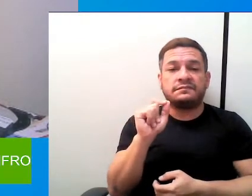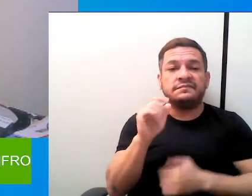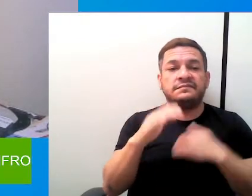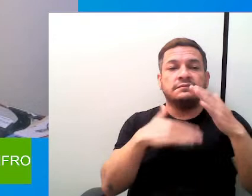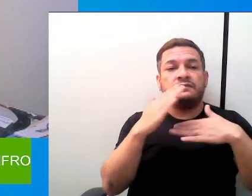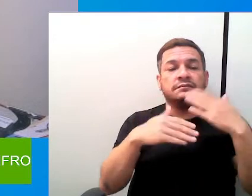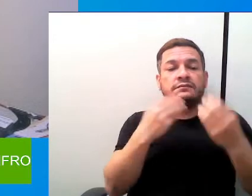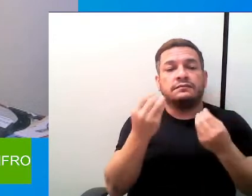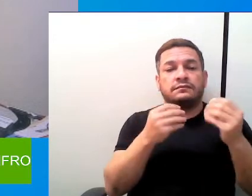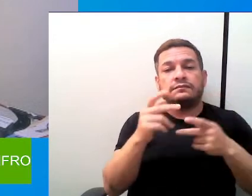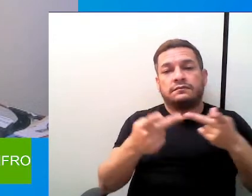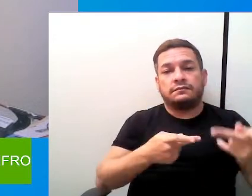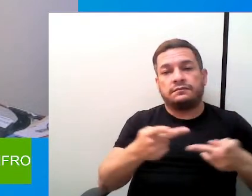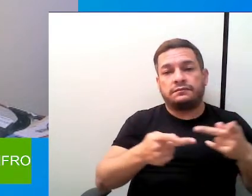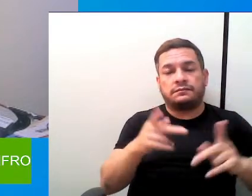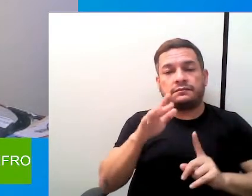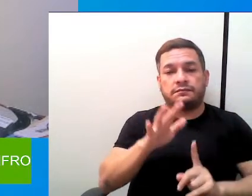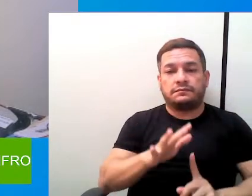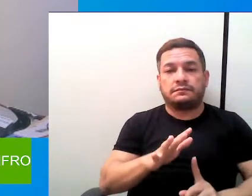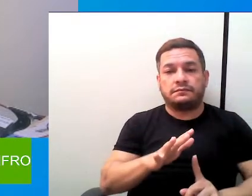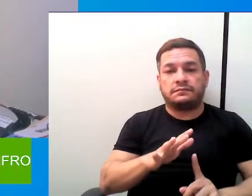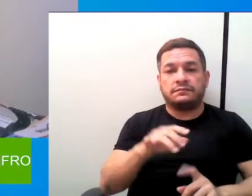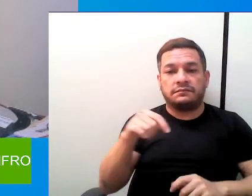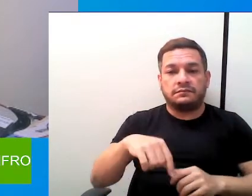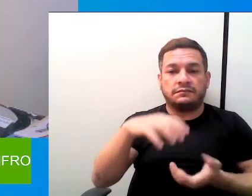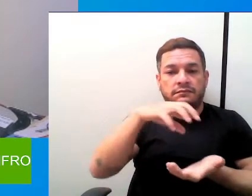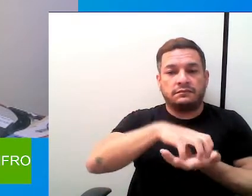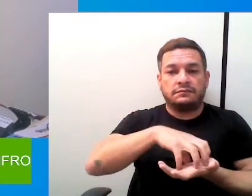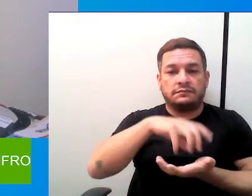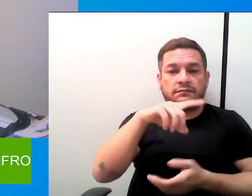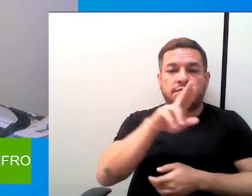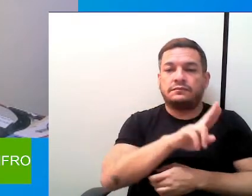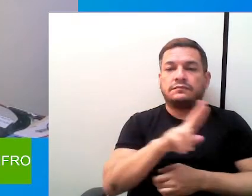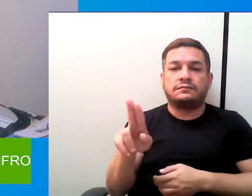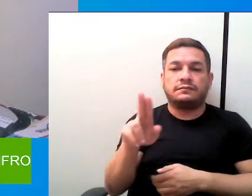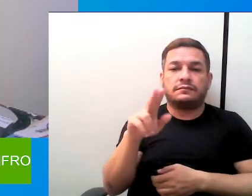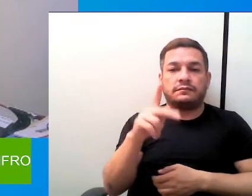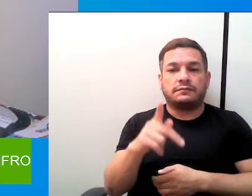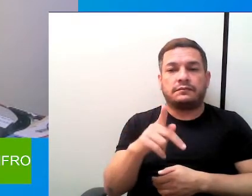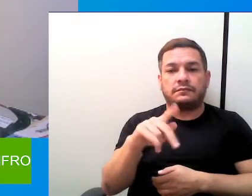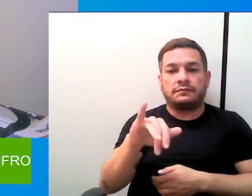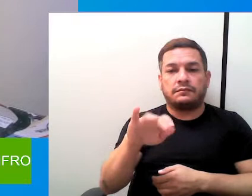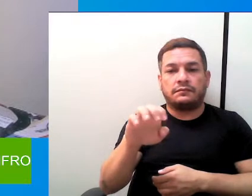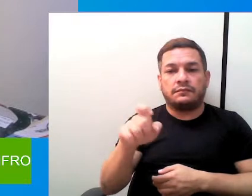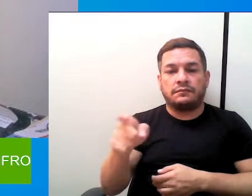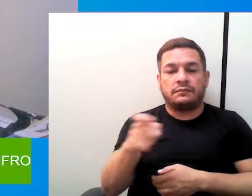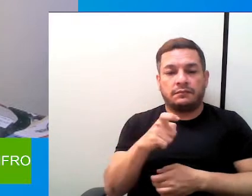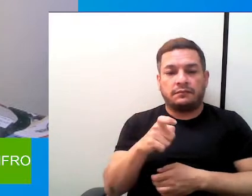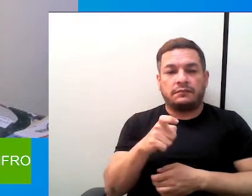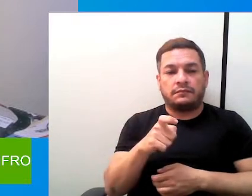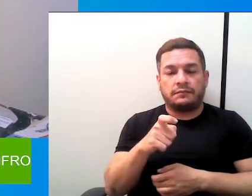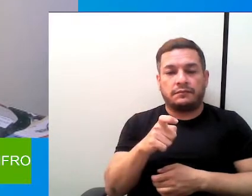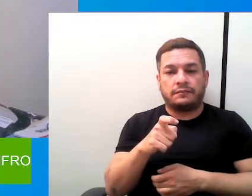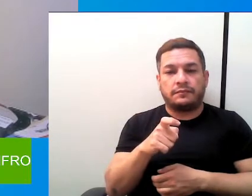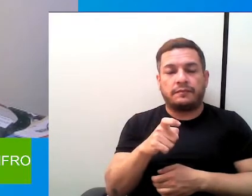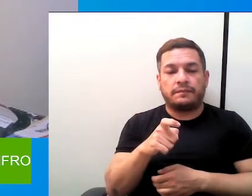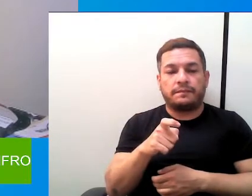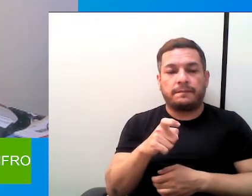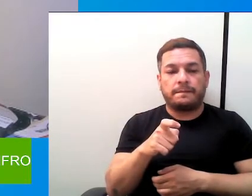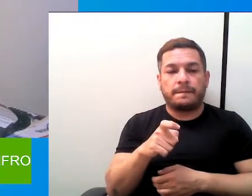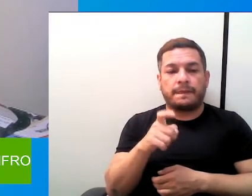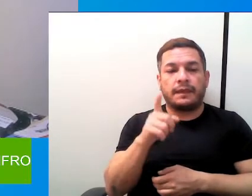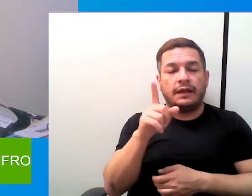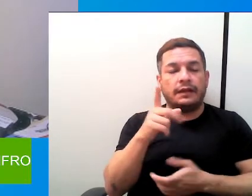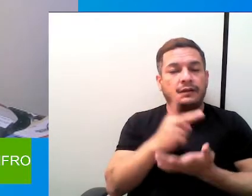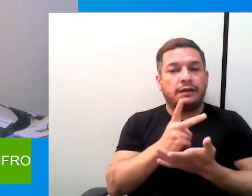na forma de projetos integradores, que aqui no campus nós chamamos de PIEX, projetos integradores e extensão, sempre